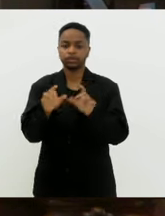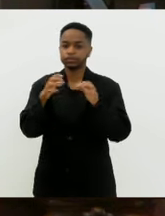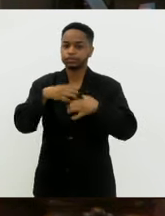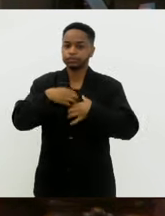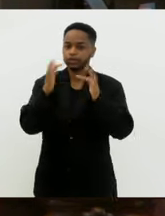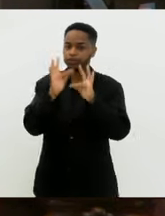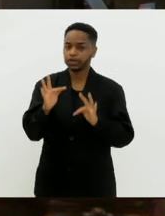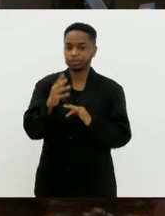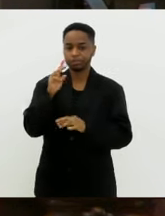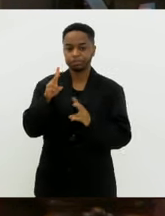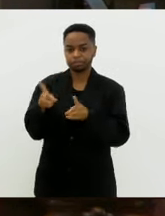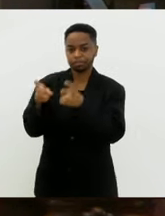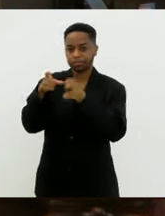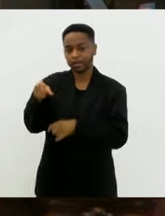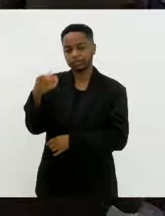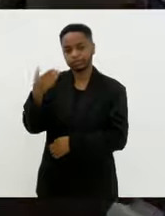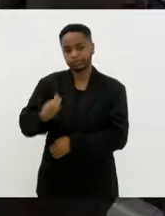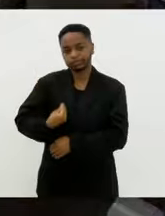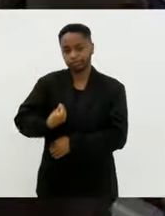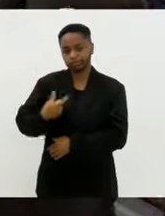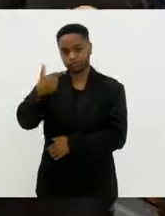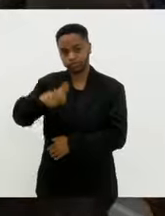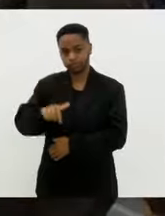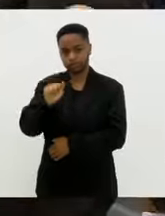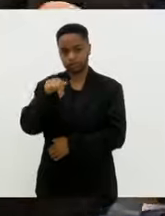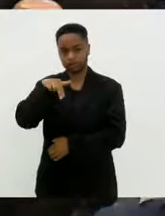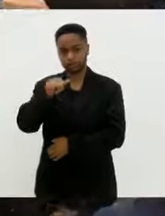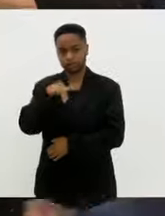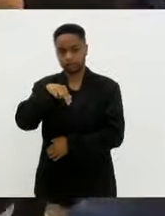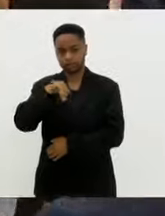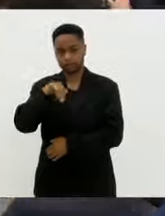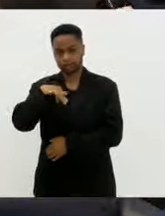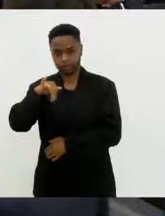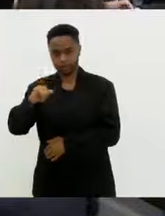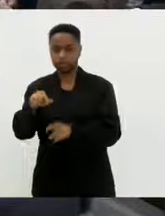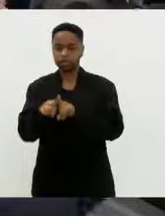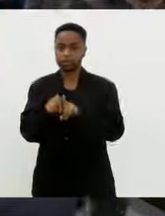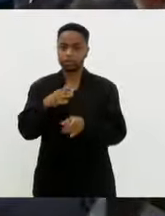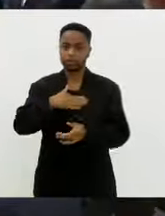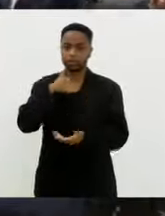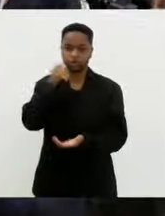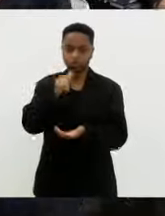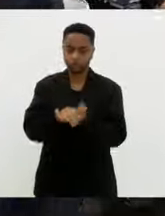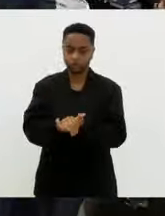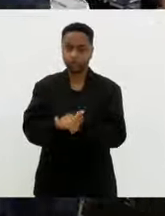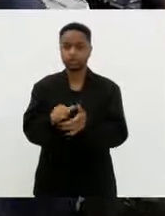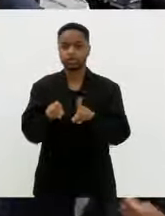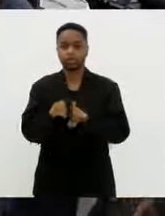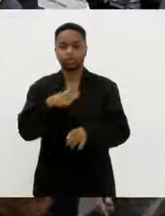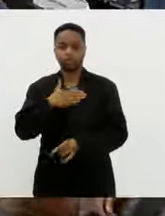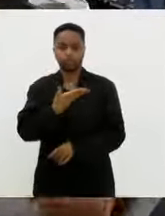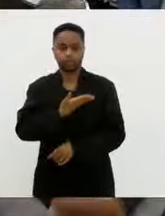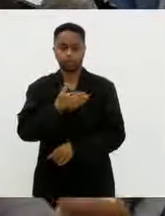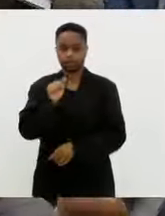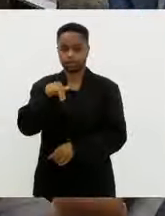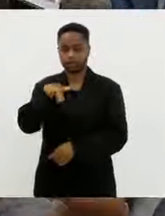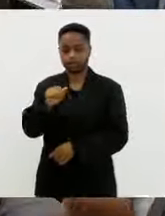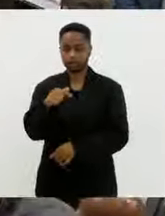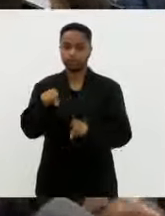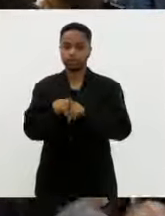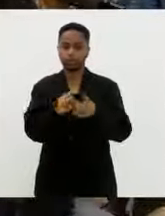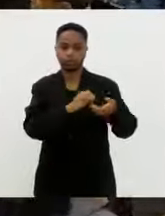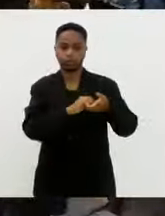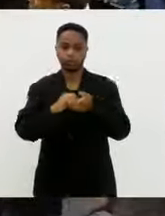novamente, Annaline. Da minha esposa também, Manuela, está sentadinha aqui, minha querida amiga Ana, quem cumprimento todas as